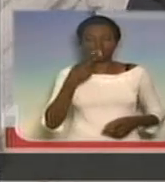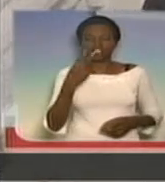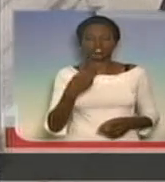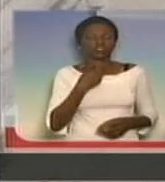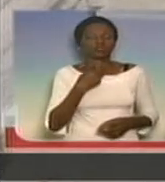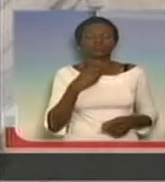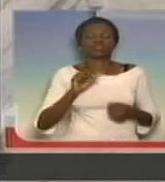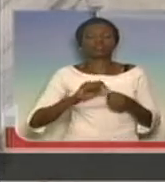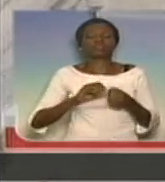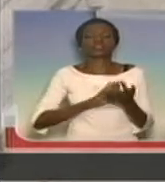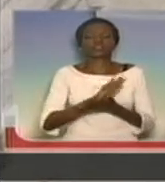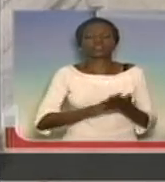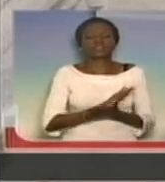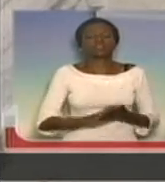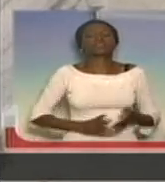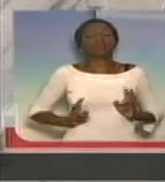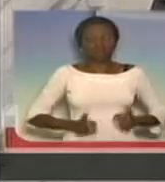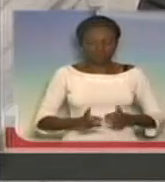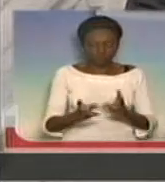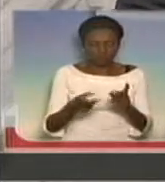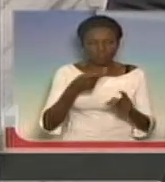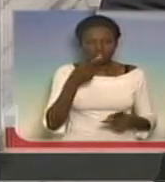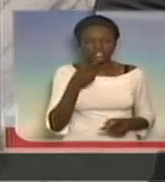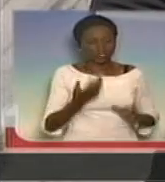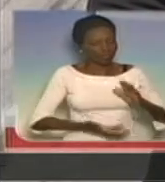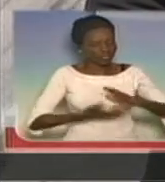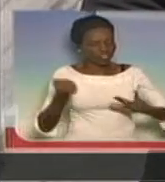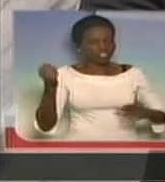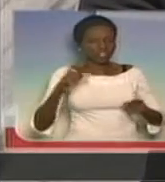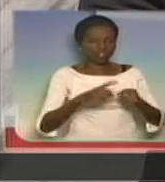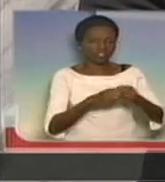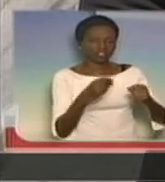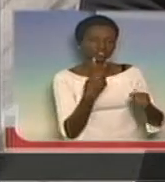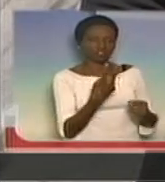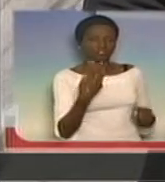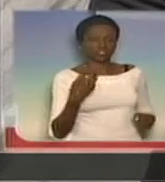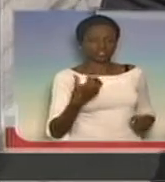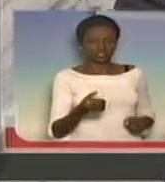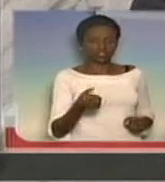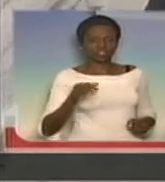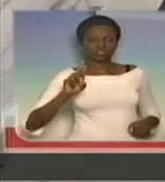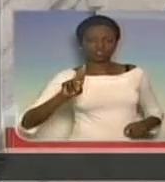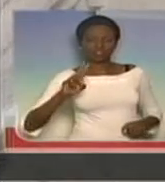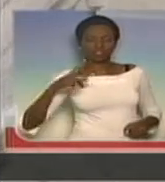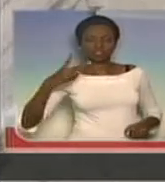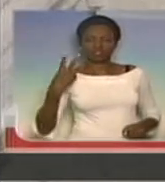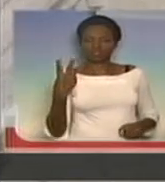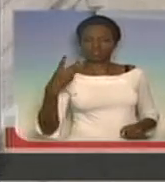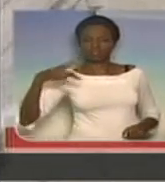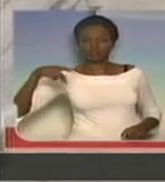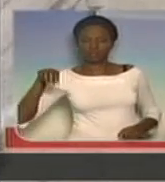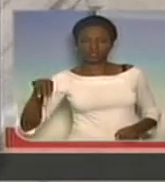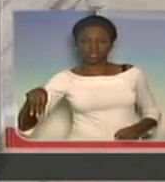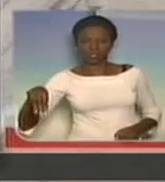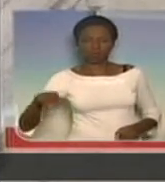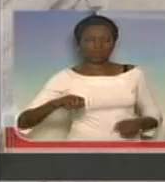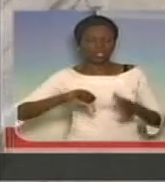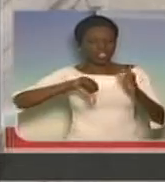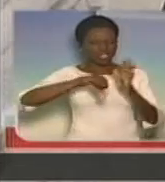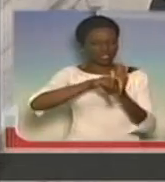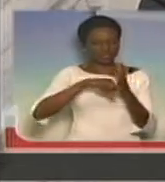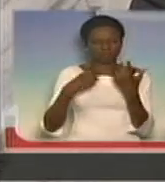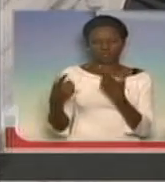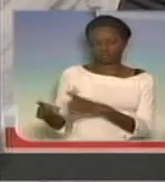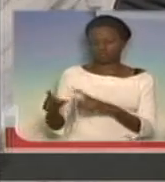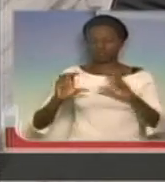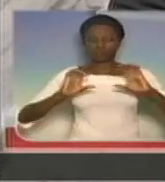providências. Nós vamos insistir na derrubada desse artigo 26 do R2PM, que é um crime contra a